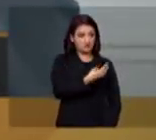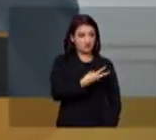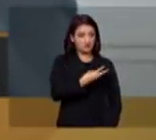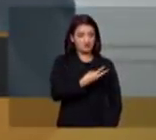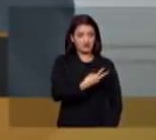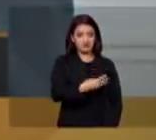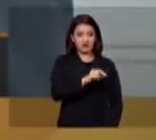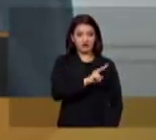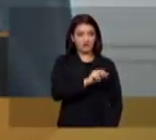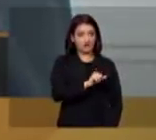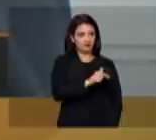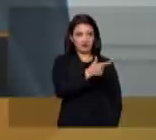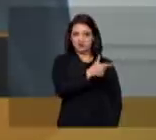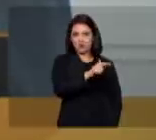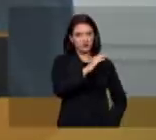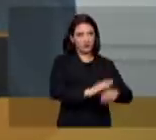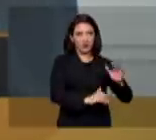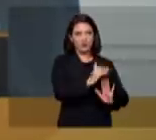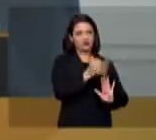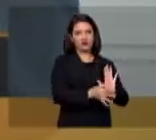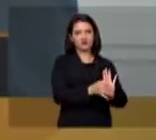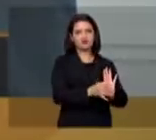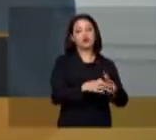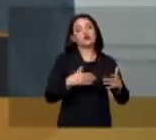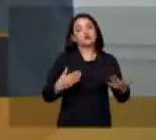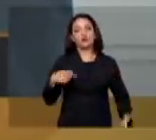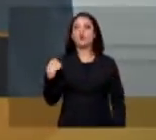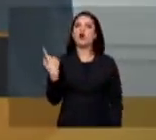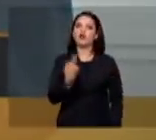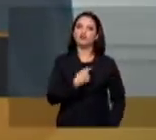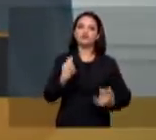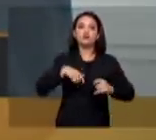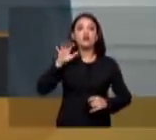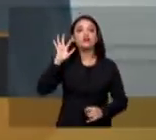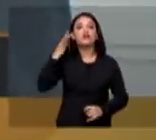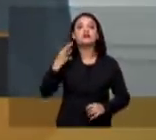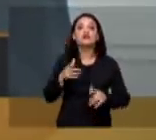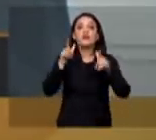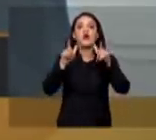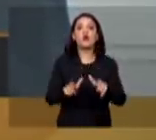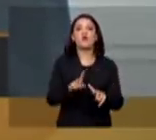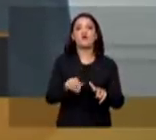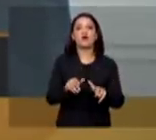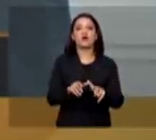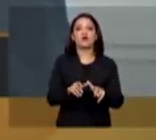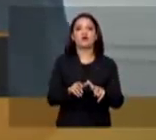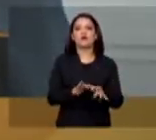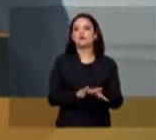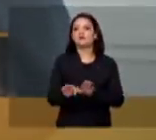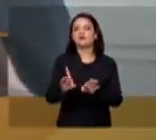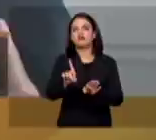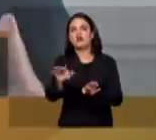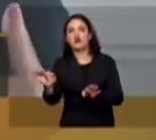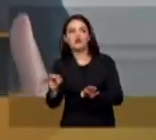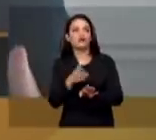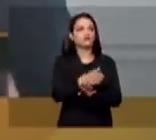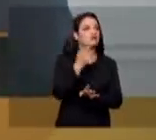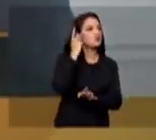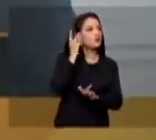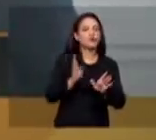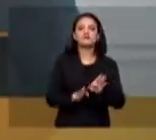indicar, ao meu ver, temos que indicar qual juízo competente, até para que